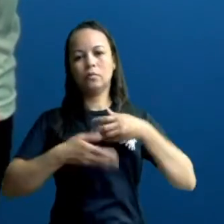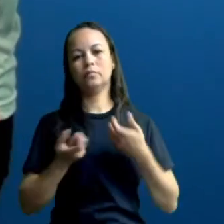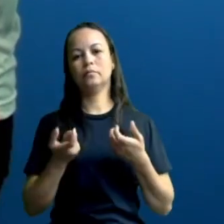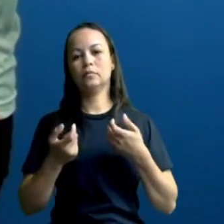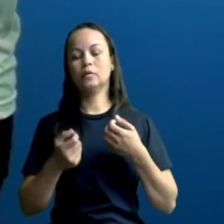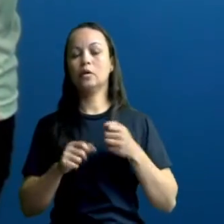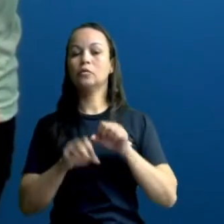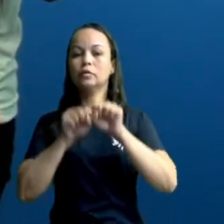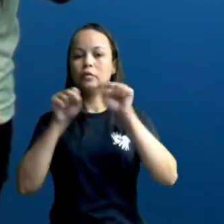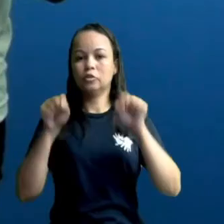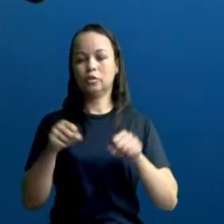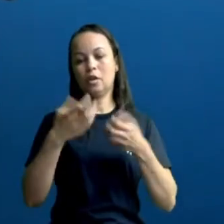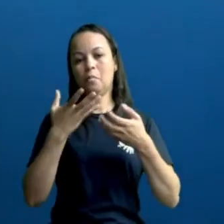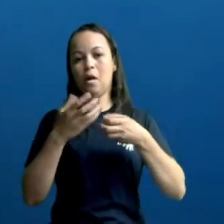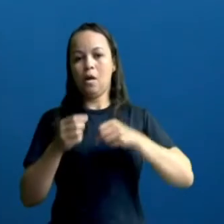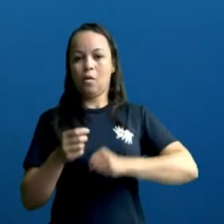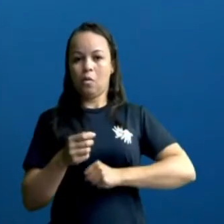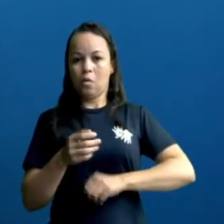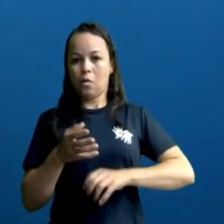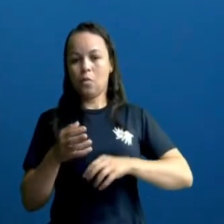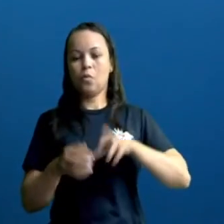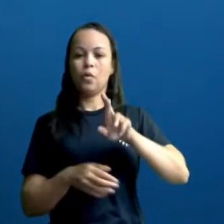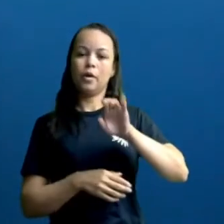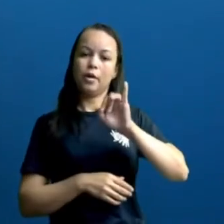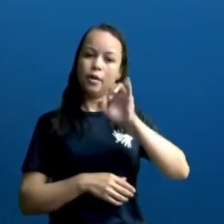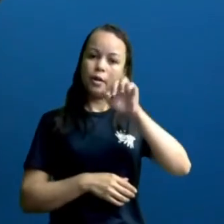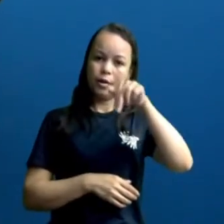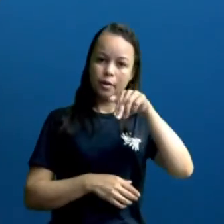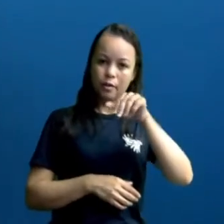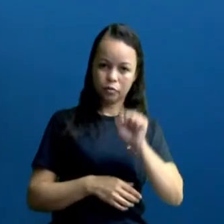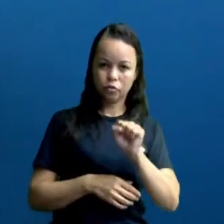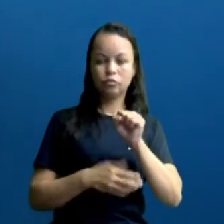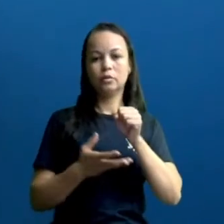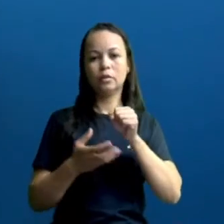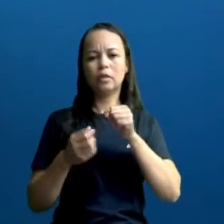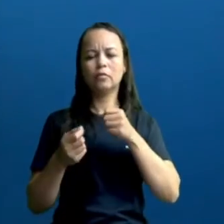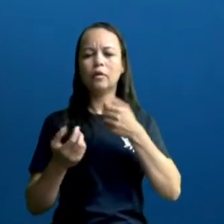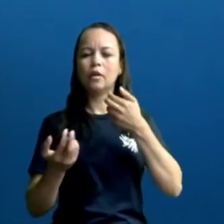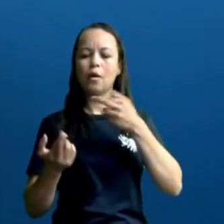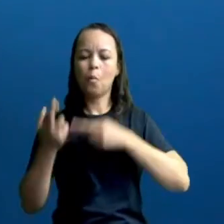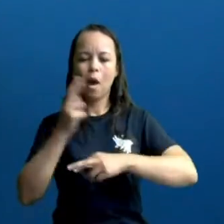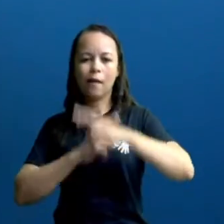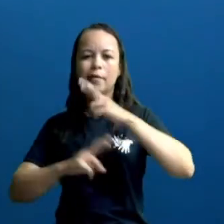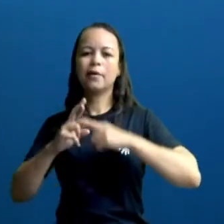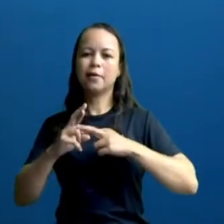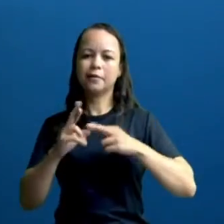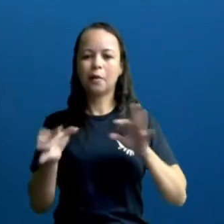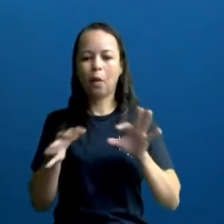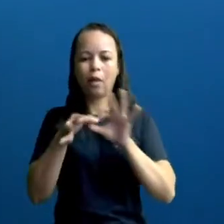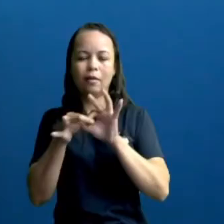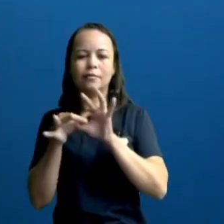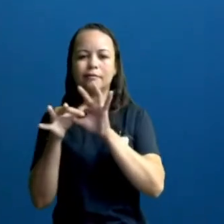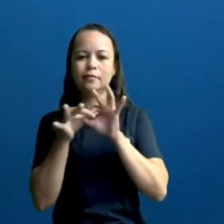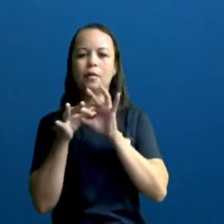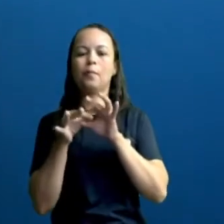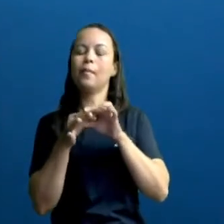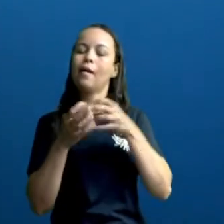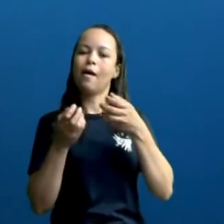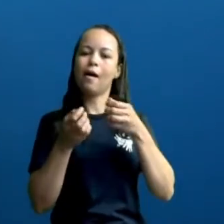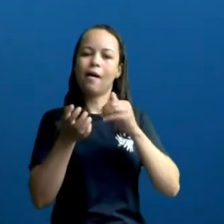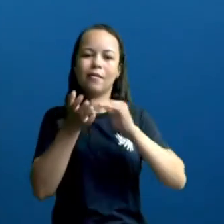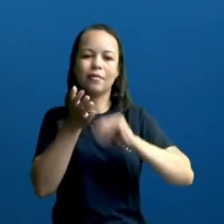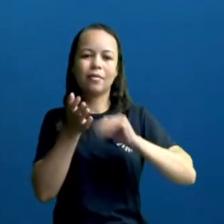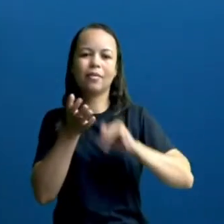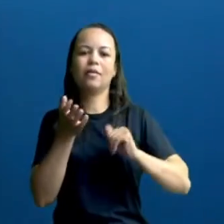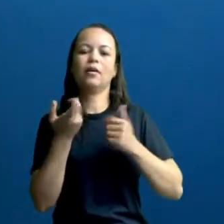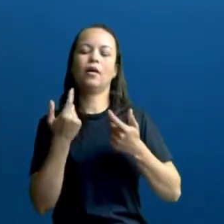próprio sistema renal, ou seja, os rins é um bom exemplo, né? O sistema que vai ter uma relação muito íntima também para eliminar. Ou seja, o